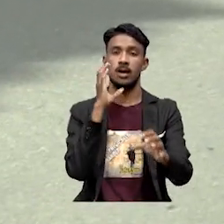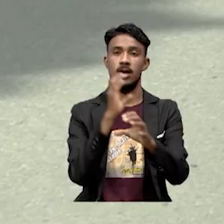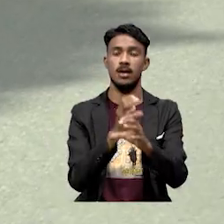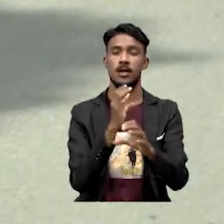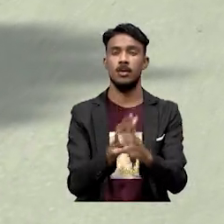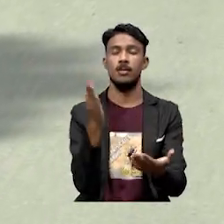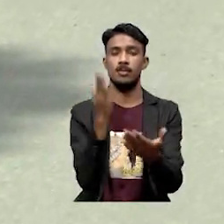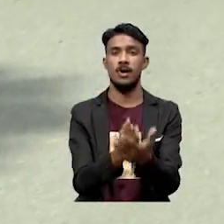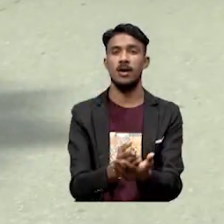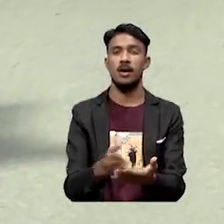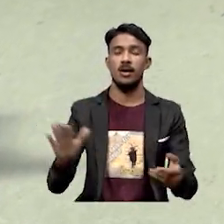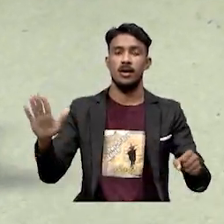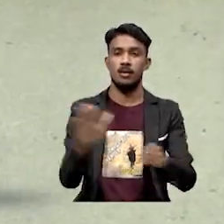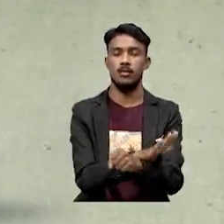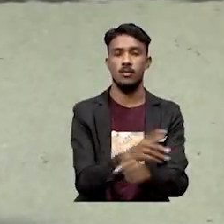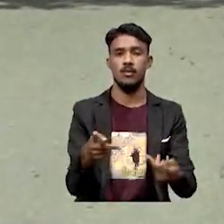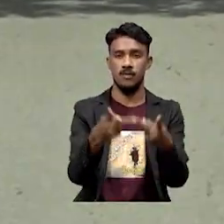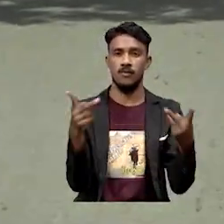Nensira, onde cria engrafamento.